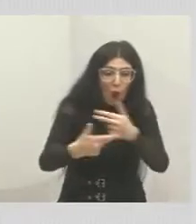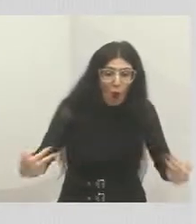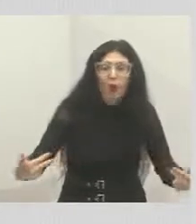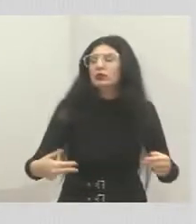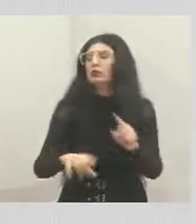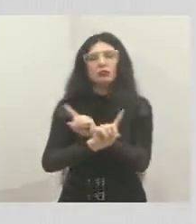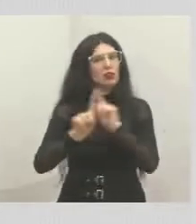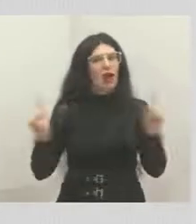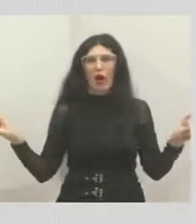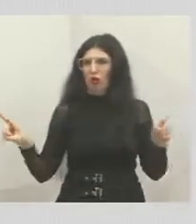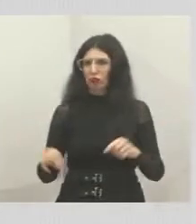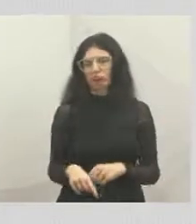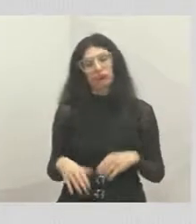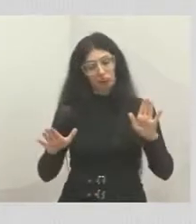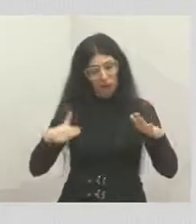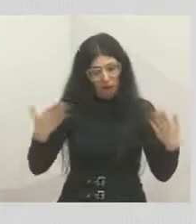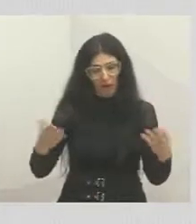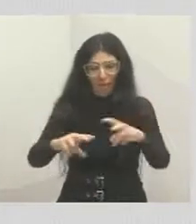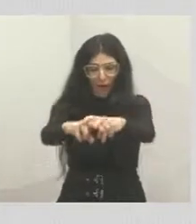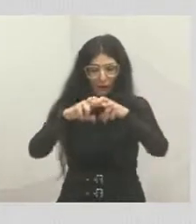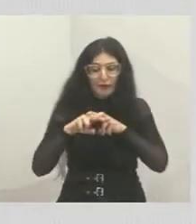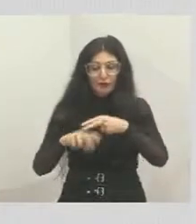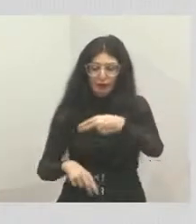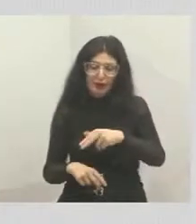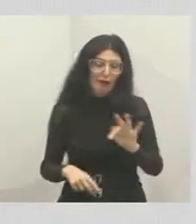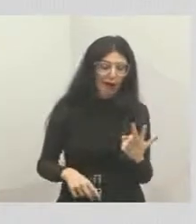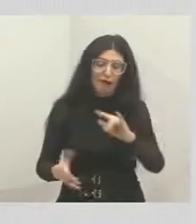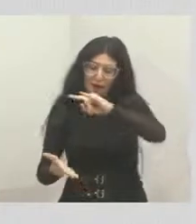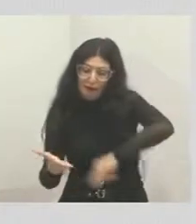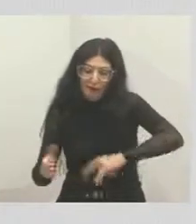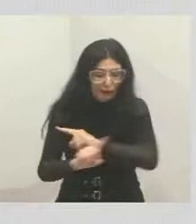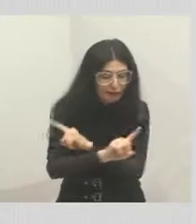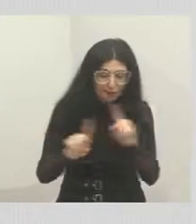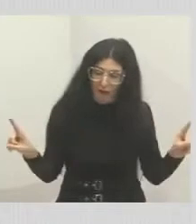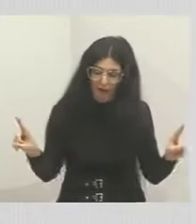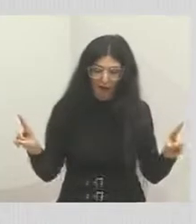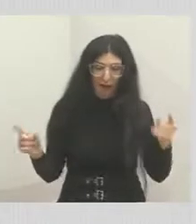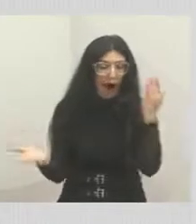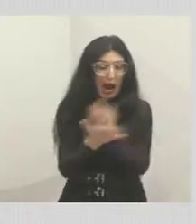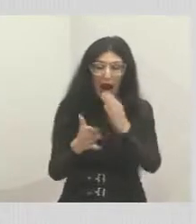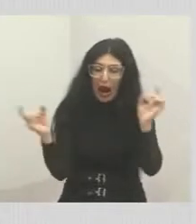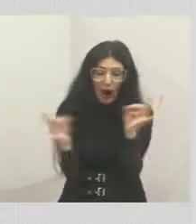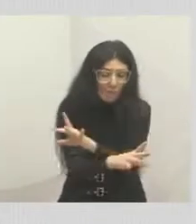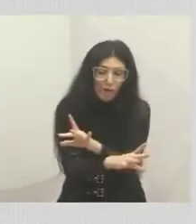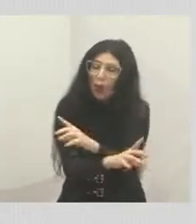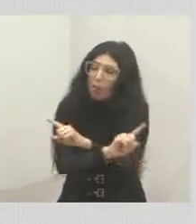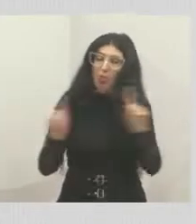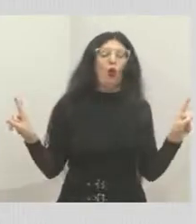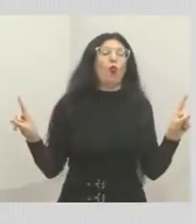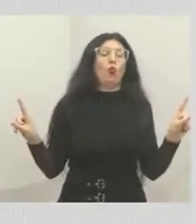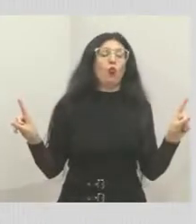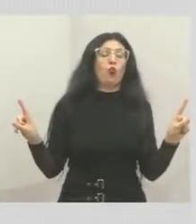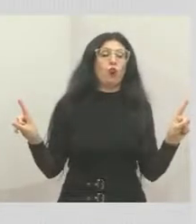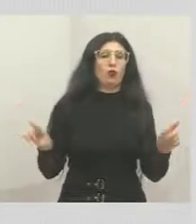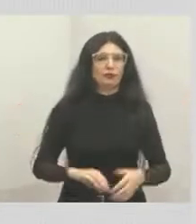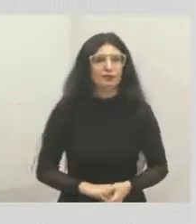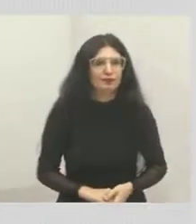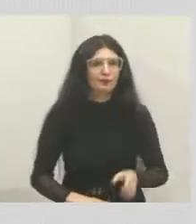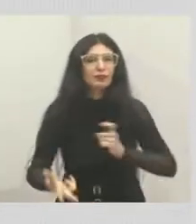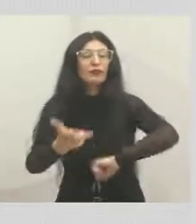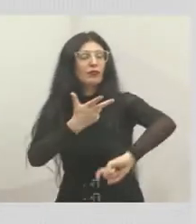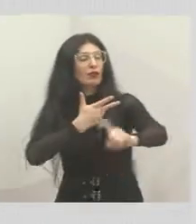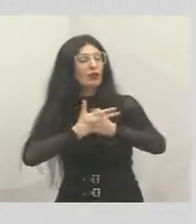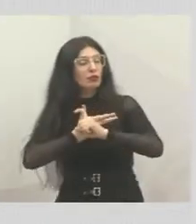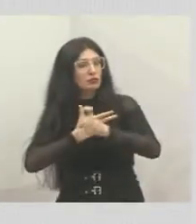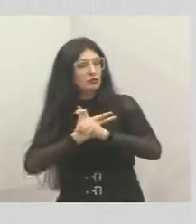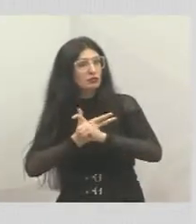ano de 2020. Com isto, o Poder Executivo trouxe para restos a pagar de 2019